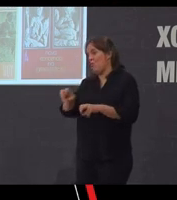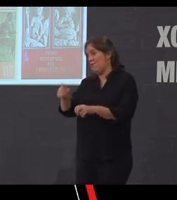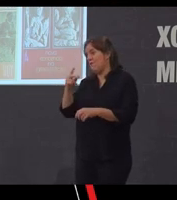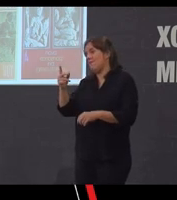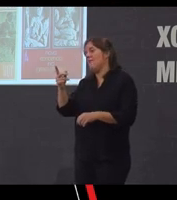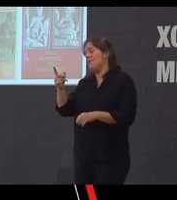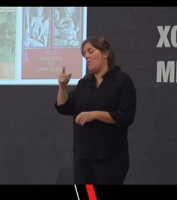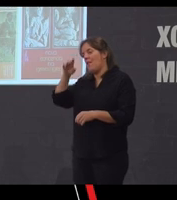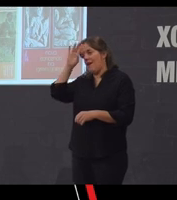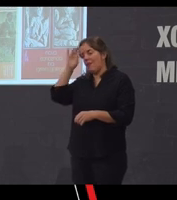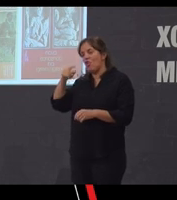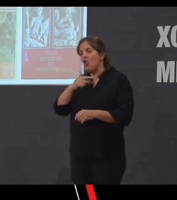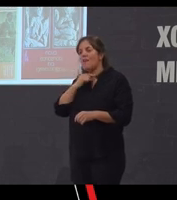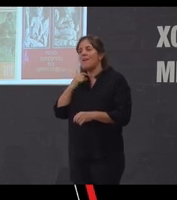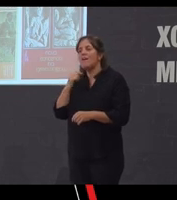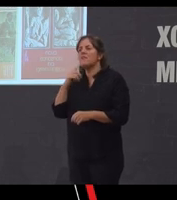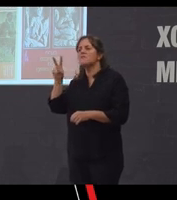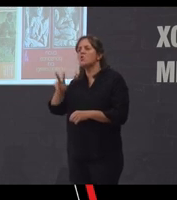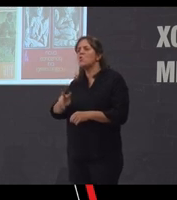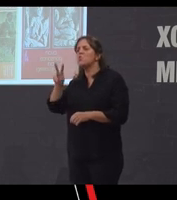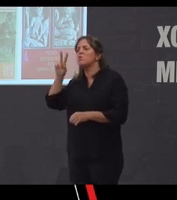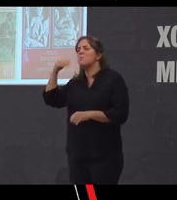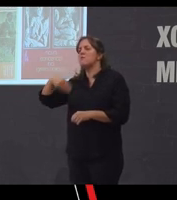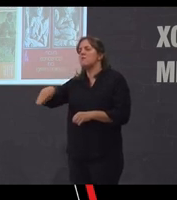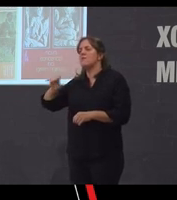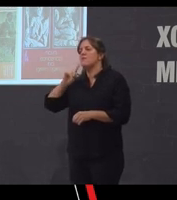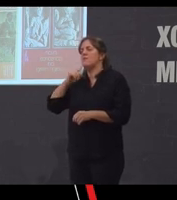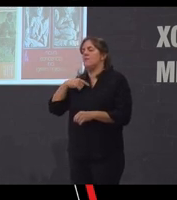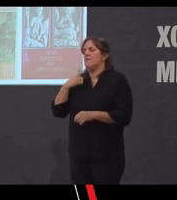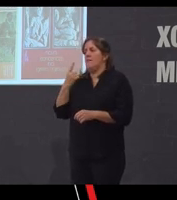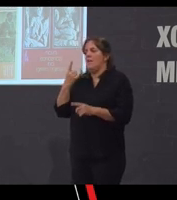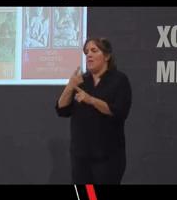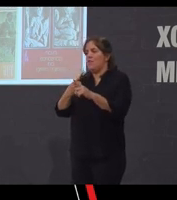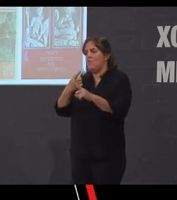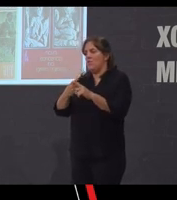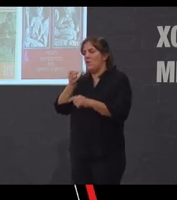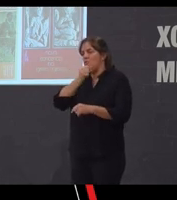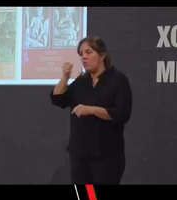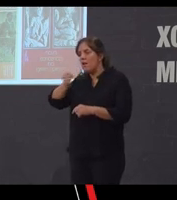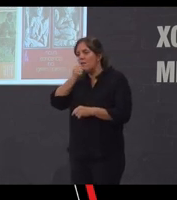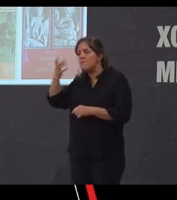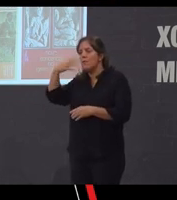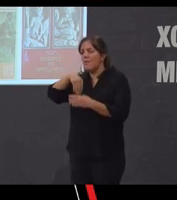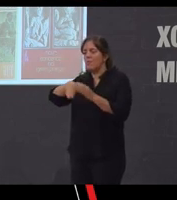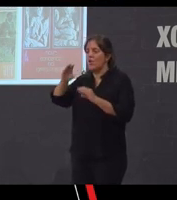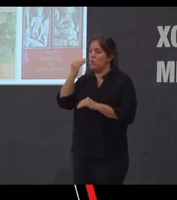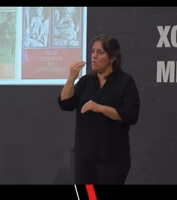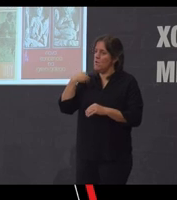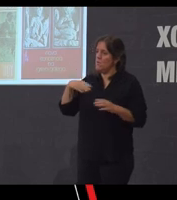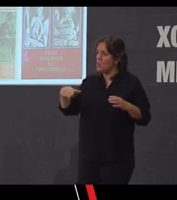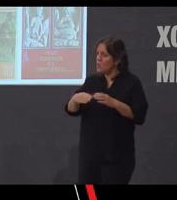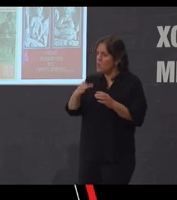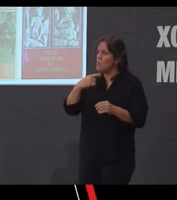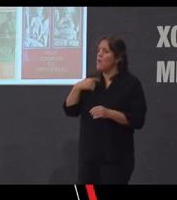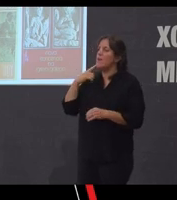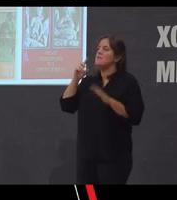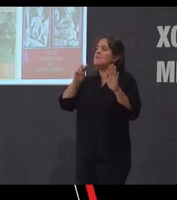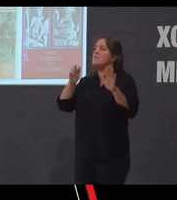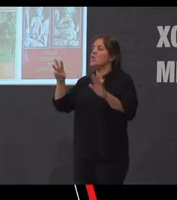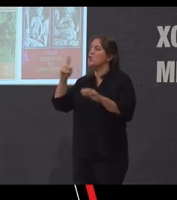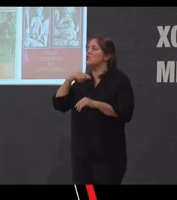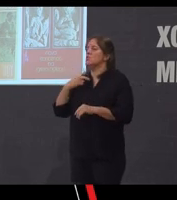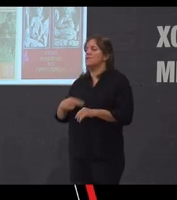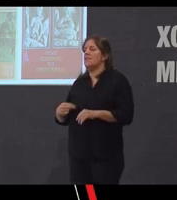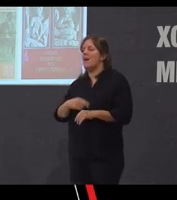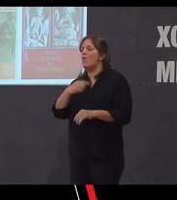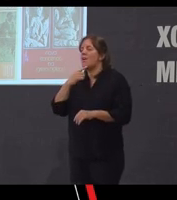primeiro presidente, bueno, o segundo presidente da Xunta Socialista, o Partido Socialista, que estaba na Xuventude Estudiantil Católica, inicialmente no ano 68 en Santiago,